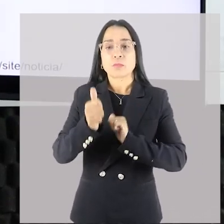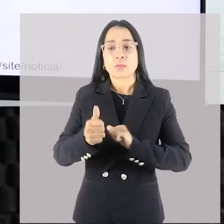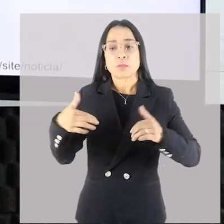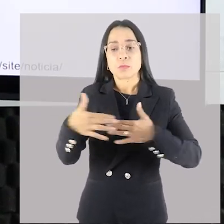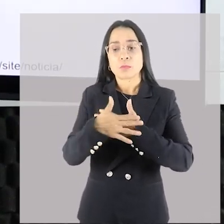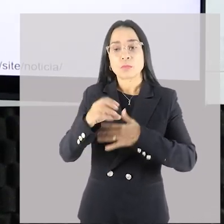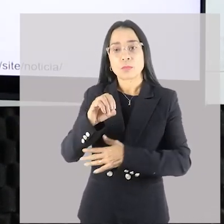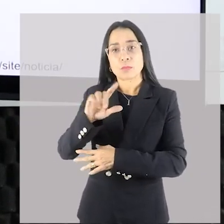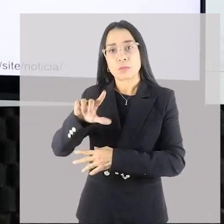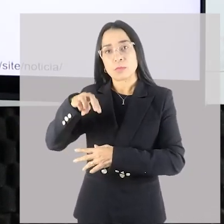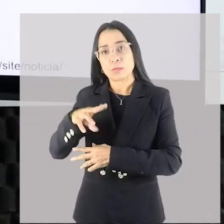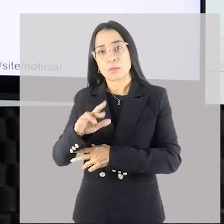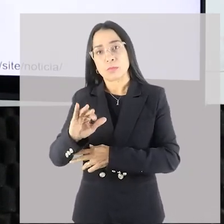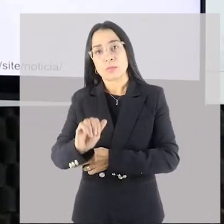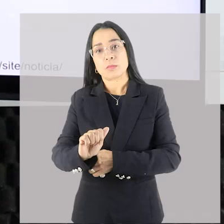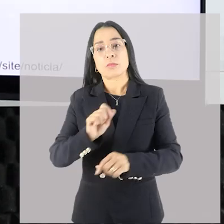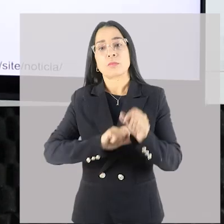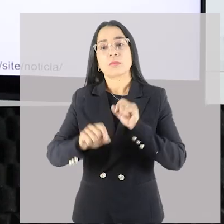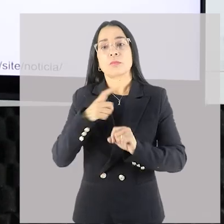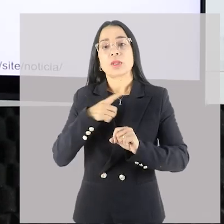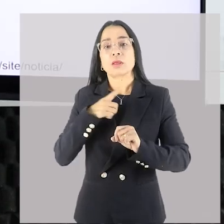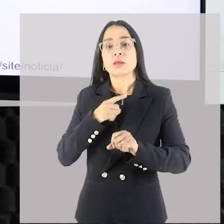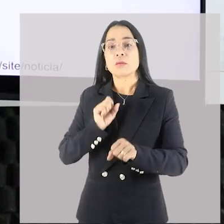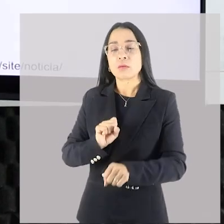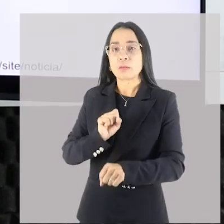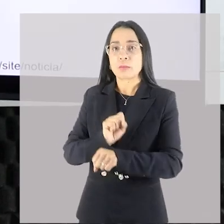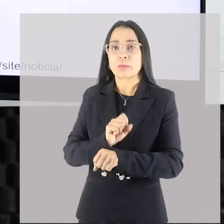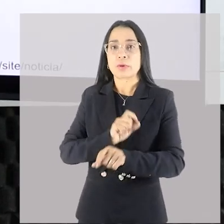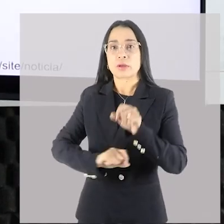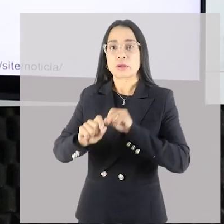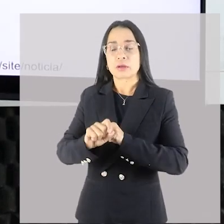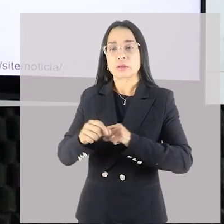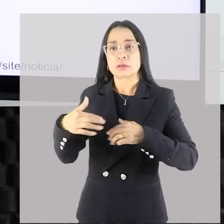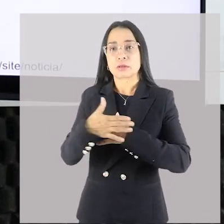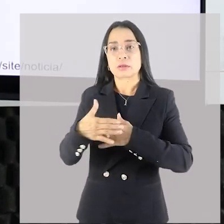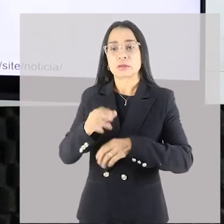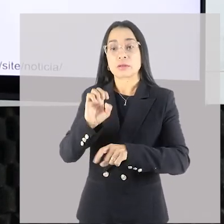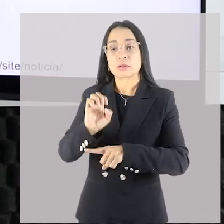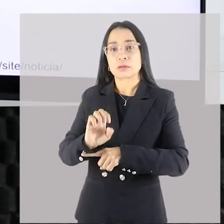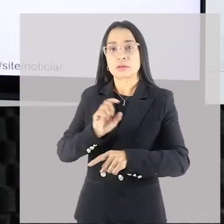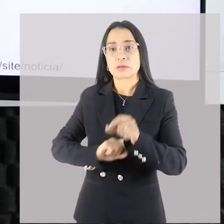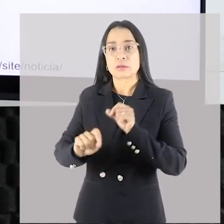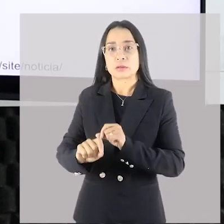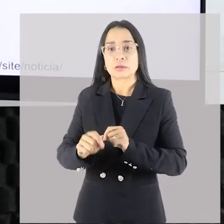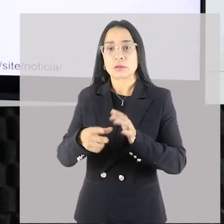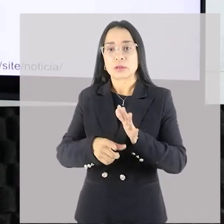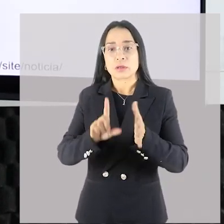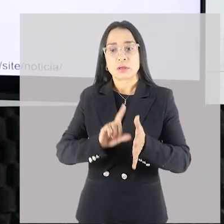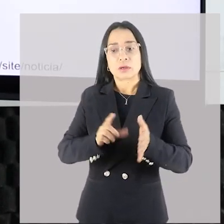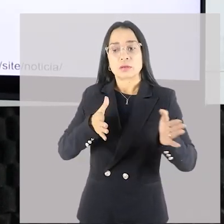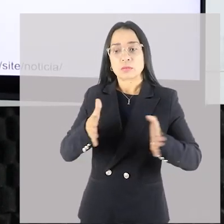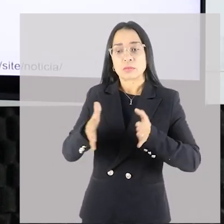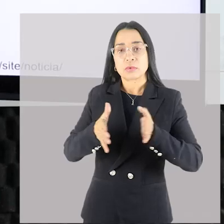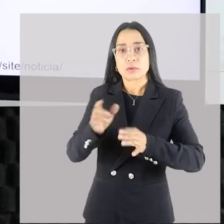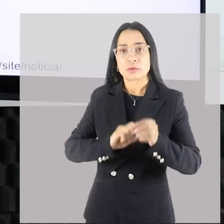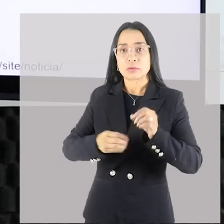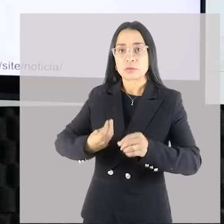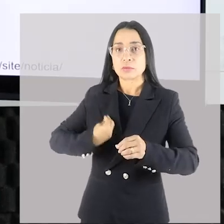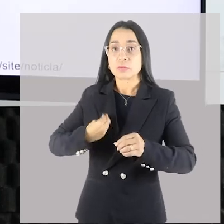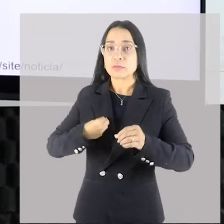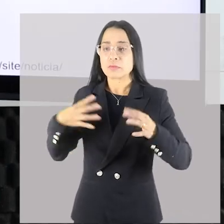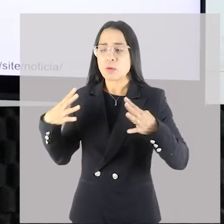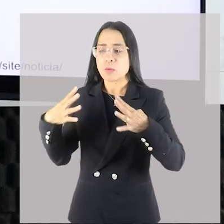cidade de Olímpia, ocorria uma trégua entre essas cidades-estados que naqueles períodos viviam em